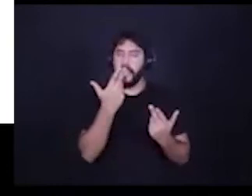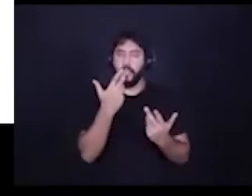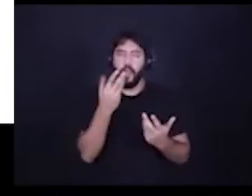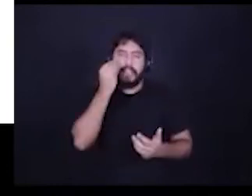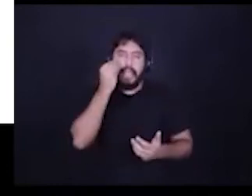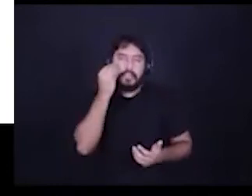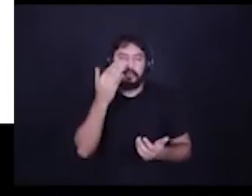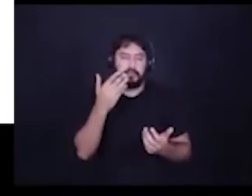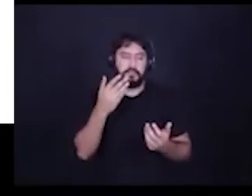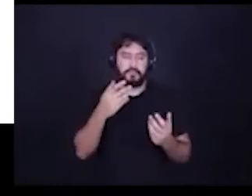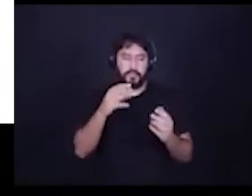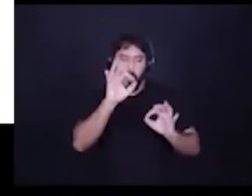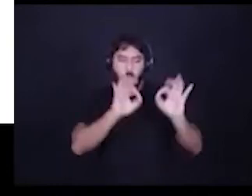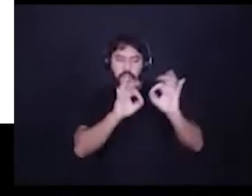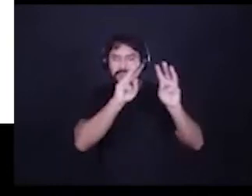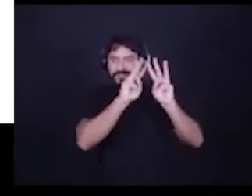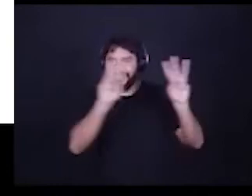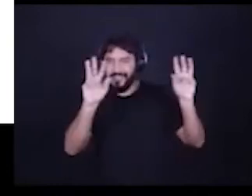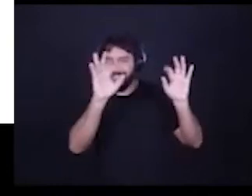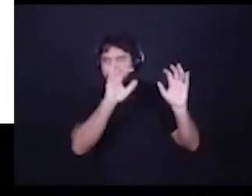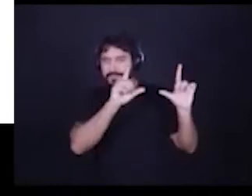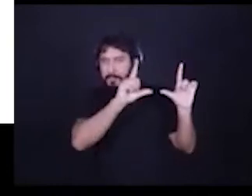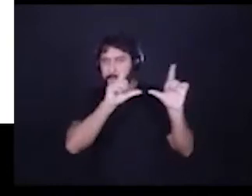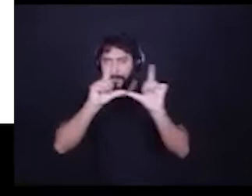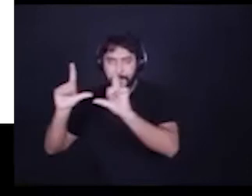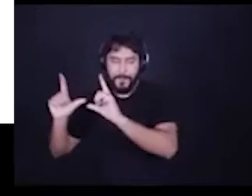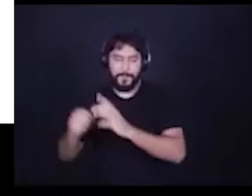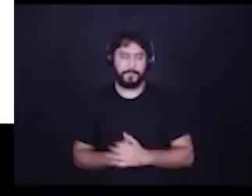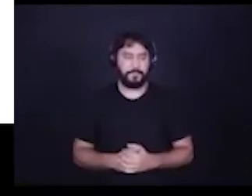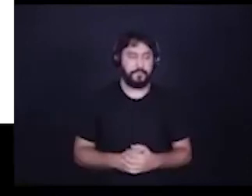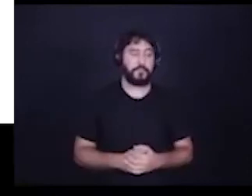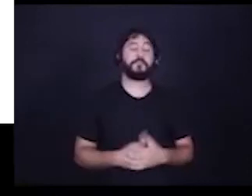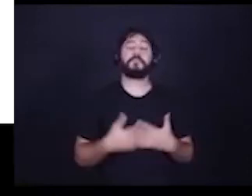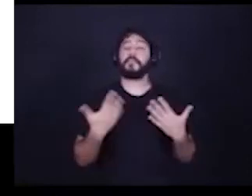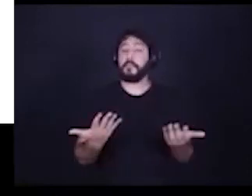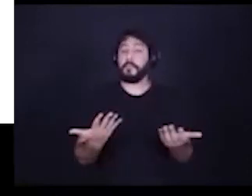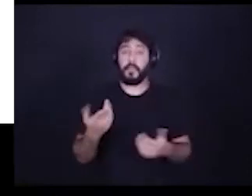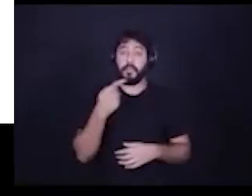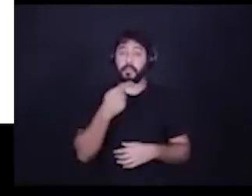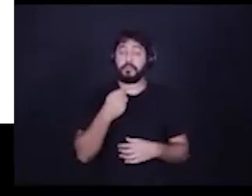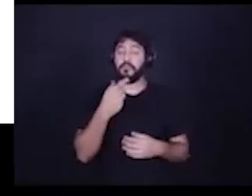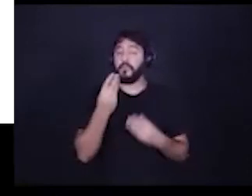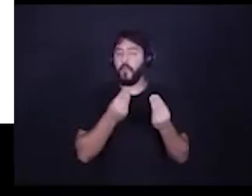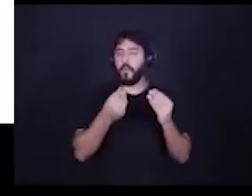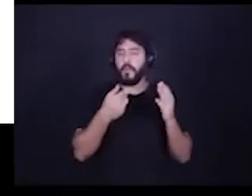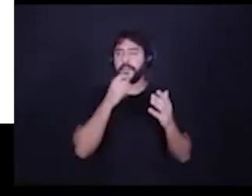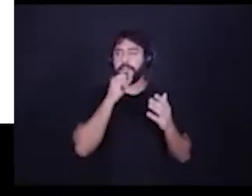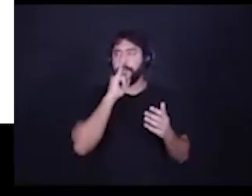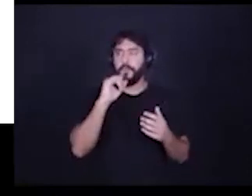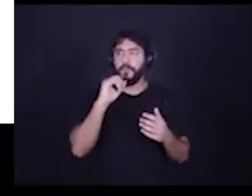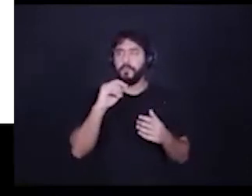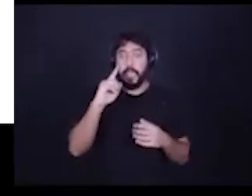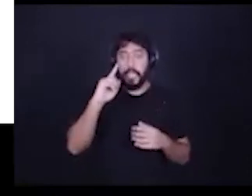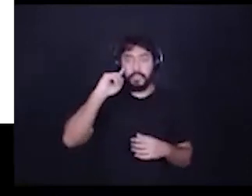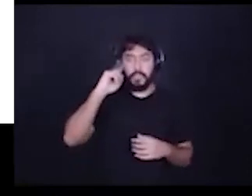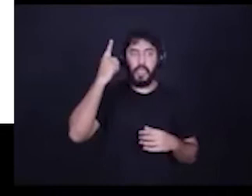fazendo para o restante dessa comunicação. Mas entender como ali, a partir da investigação de uma primeira ideia, na qual eu trago